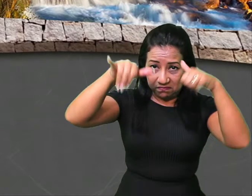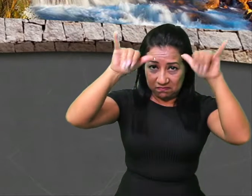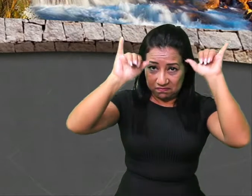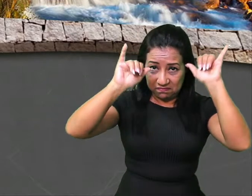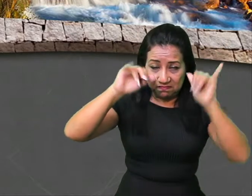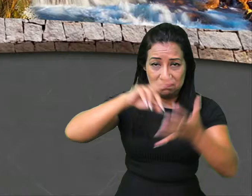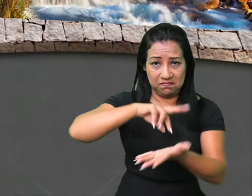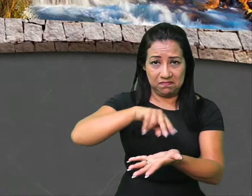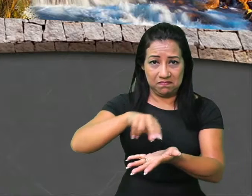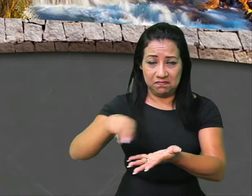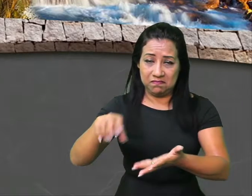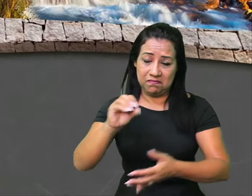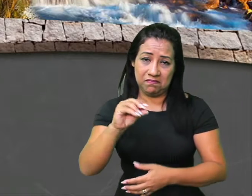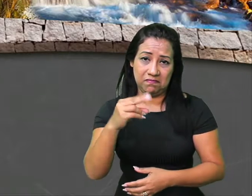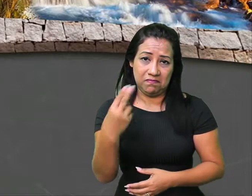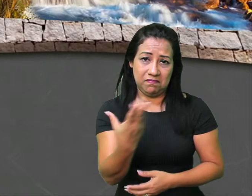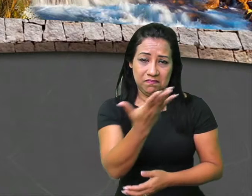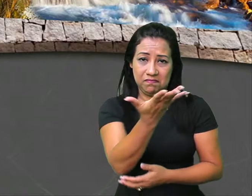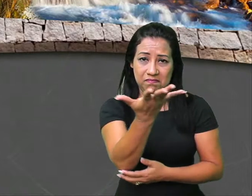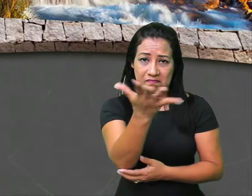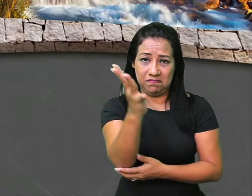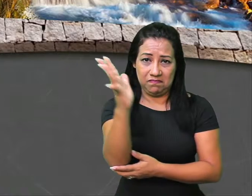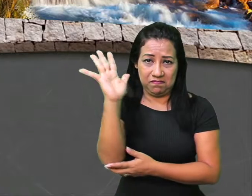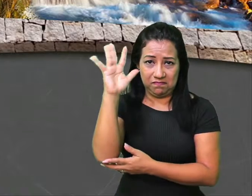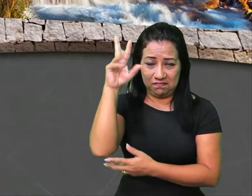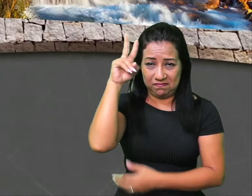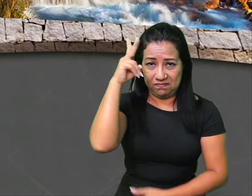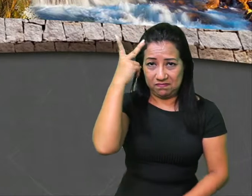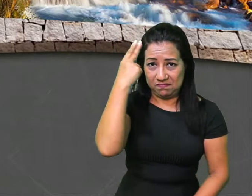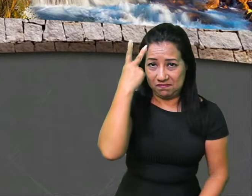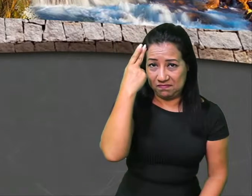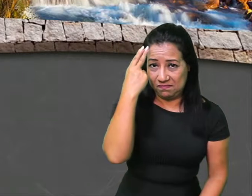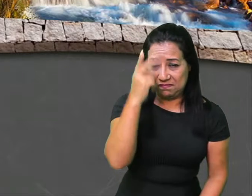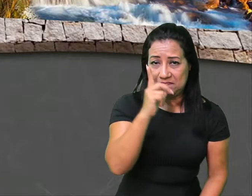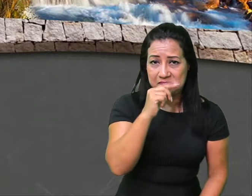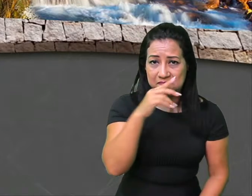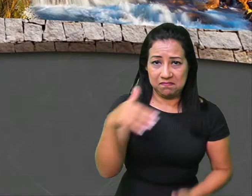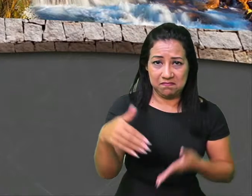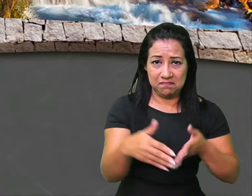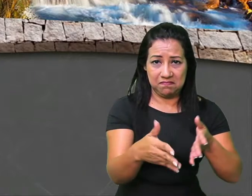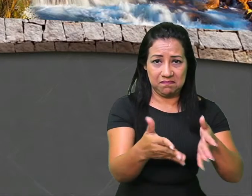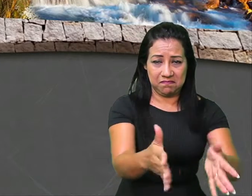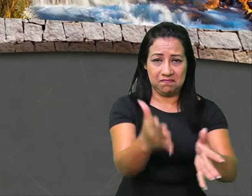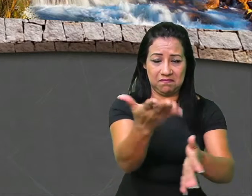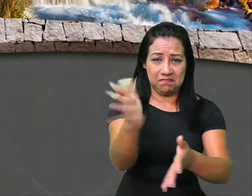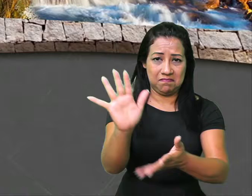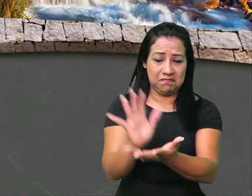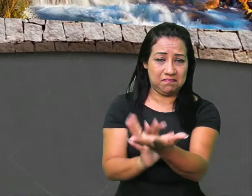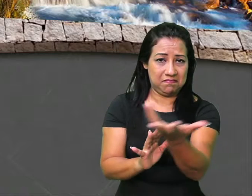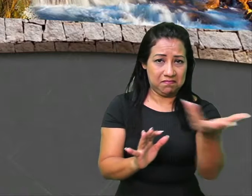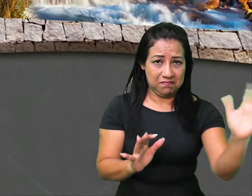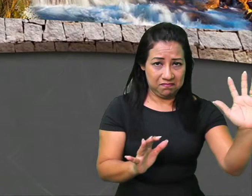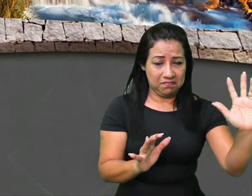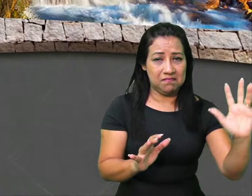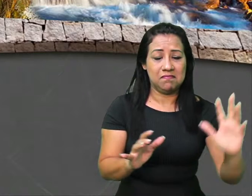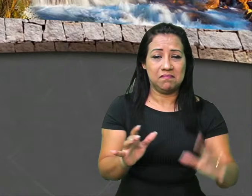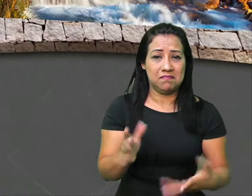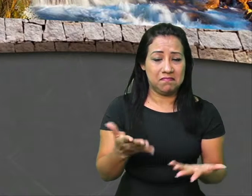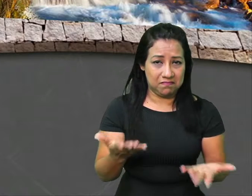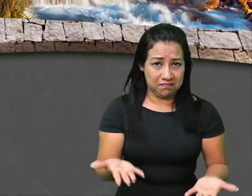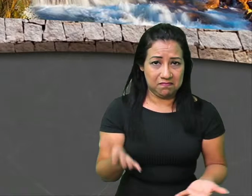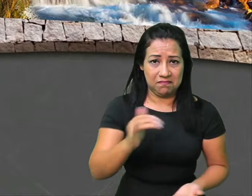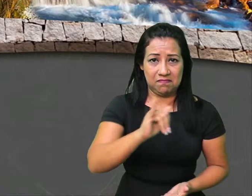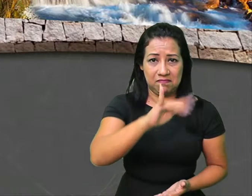natural dos rios, da floresta. Essas imagens, você vai ter de ter autorização para depois essa imagem poder